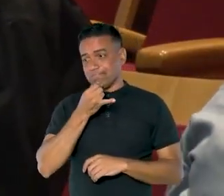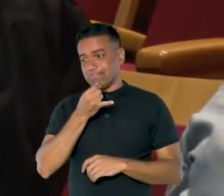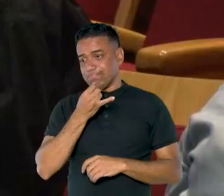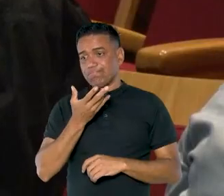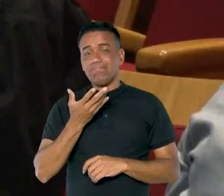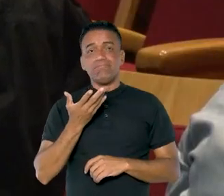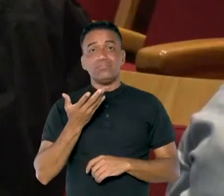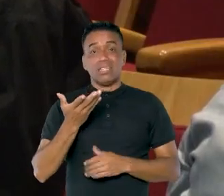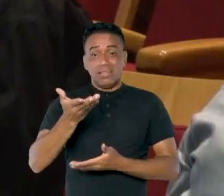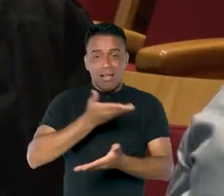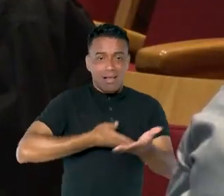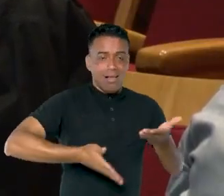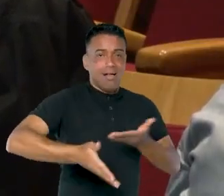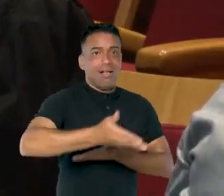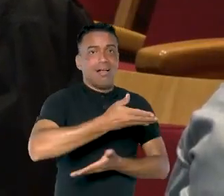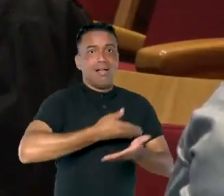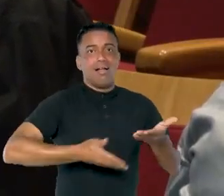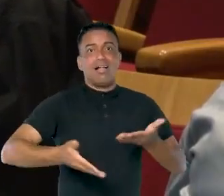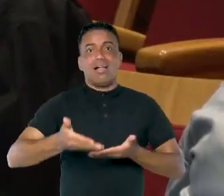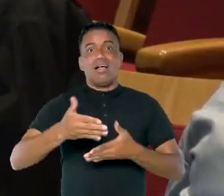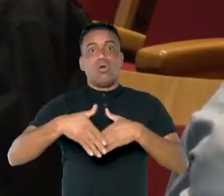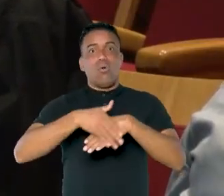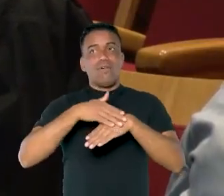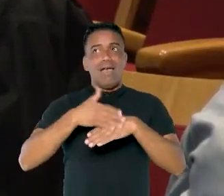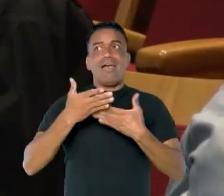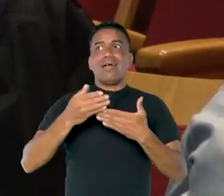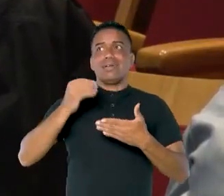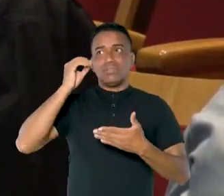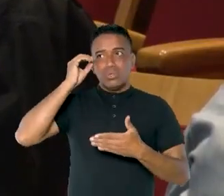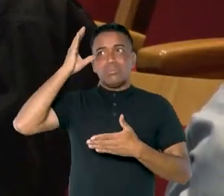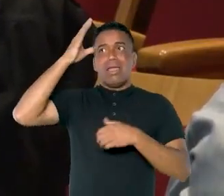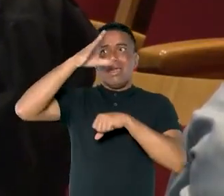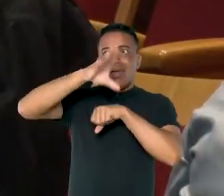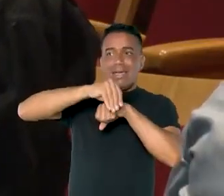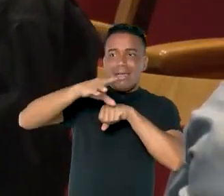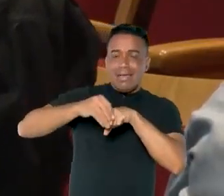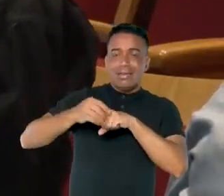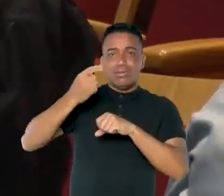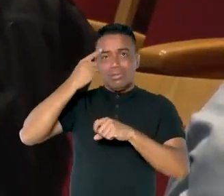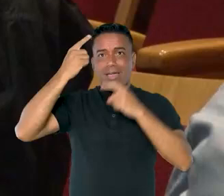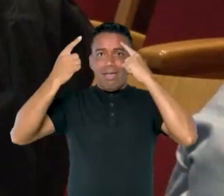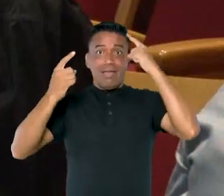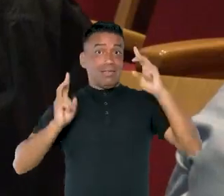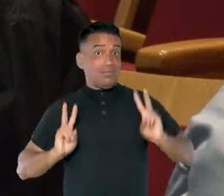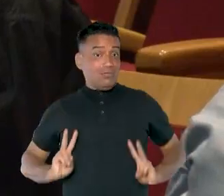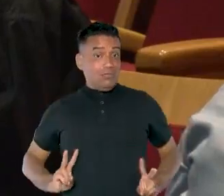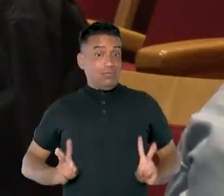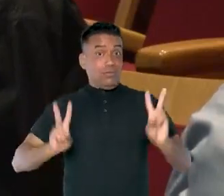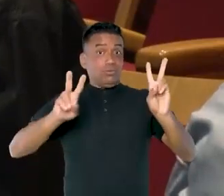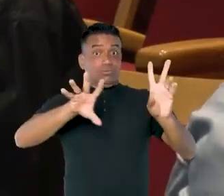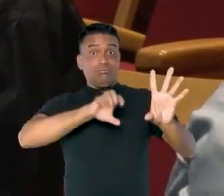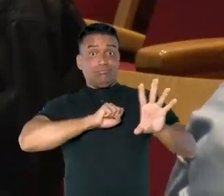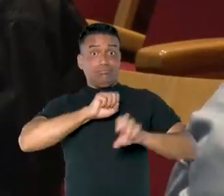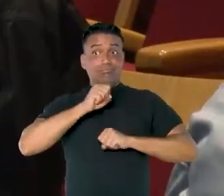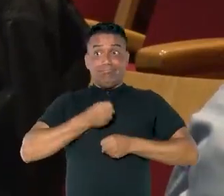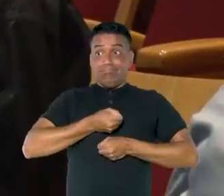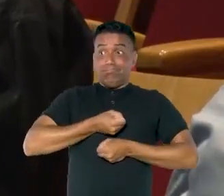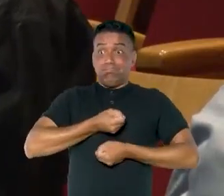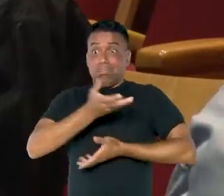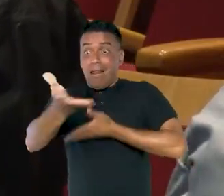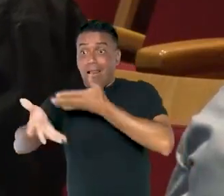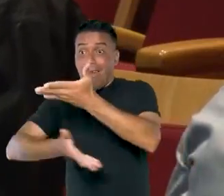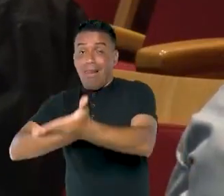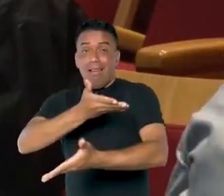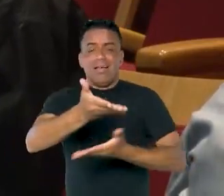essa transmissão intergeracional de saberes e de ideias e de valores, né? E eu queria ouvir vocês